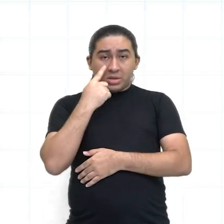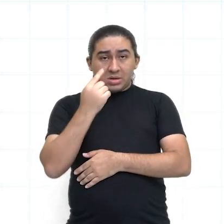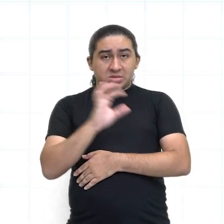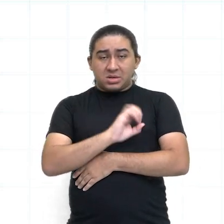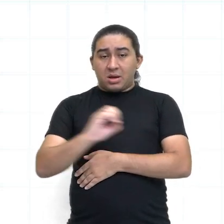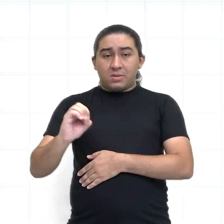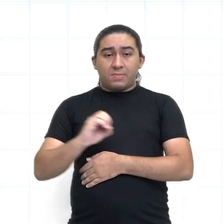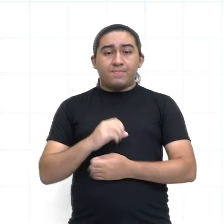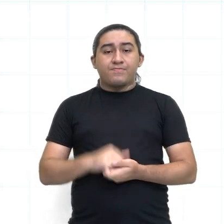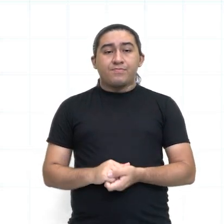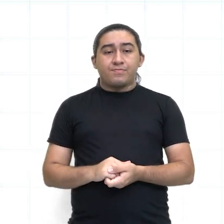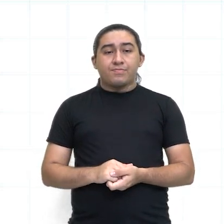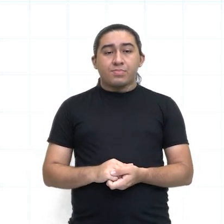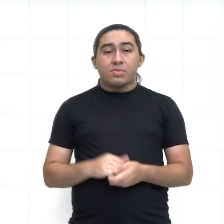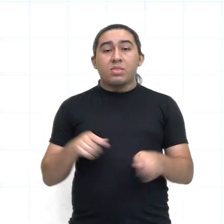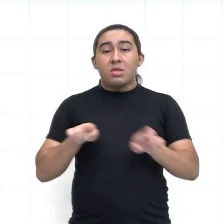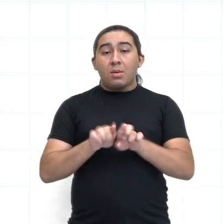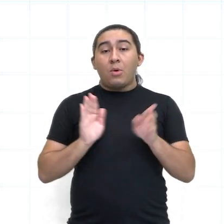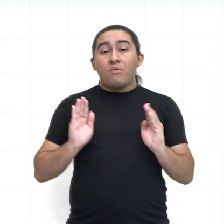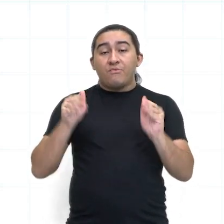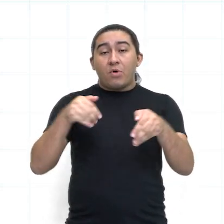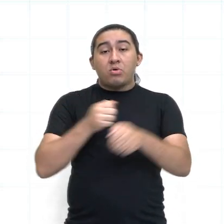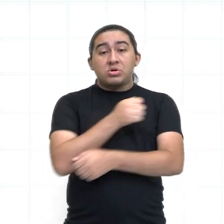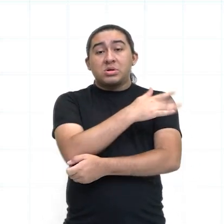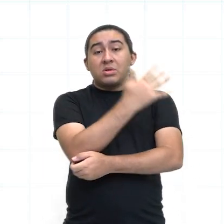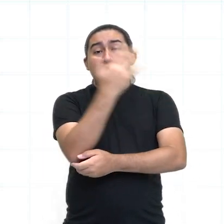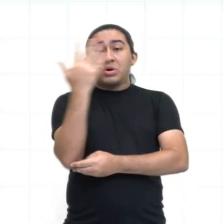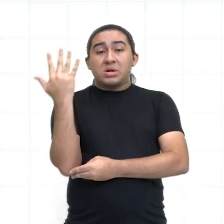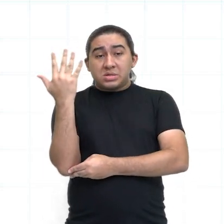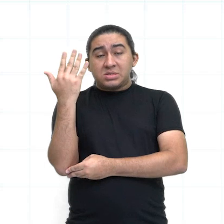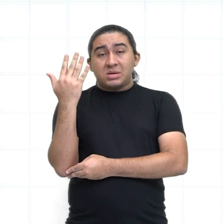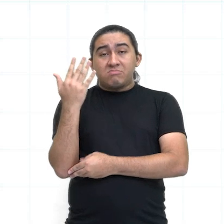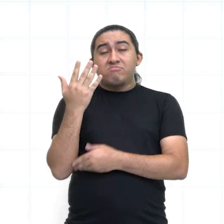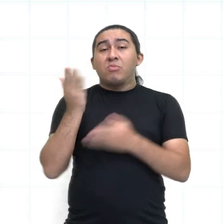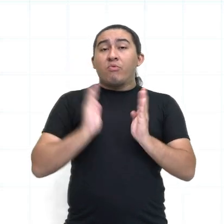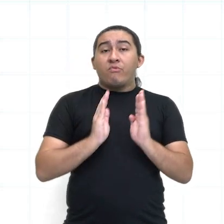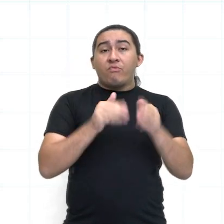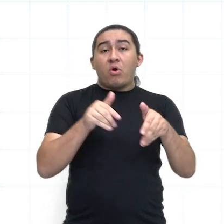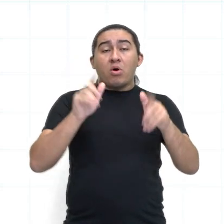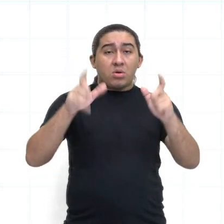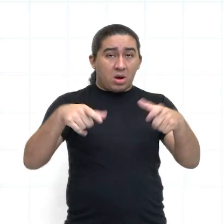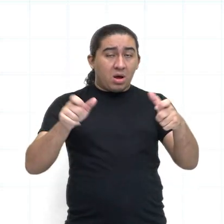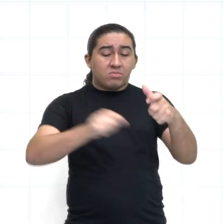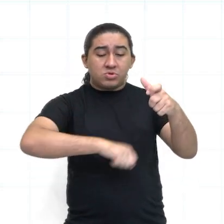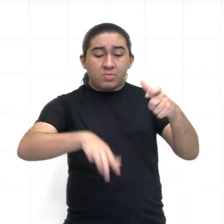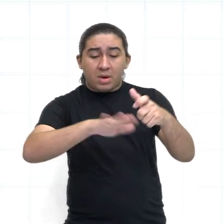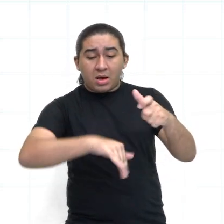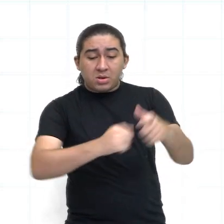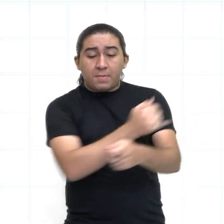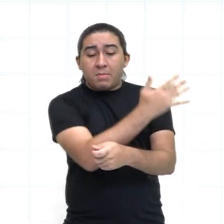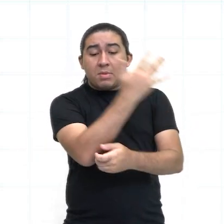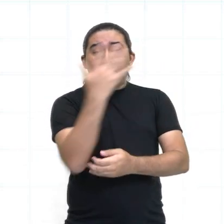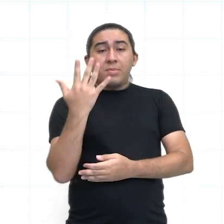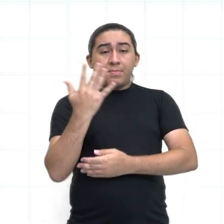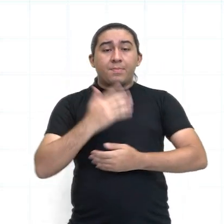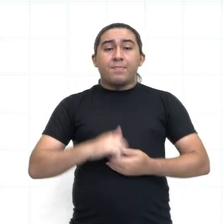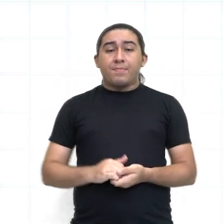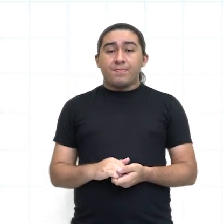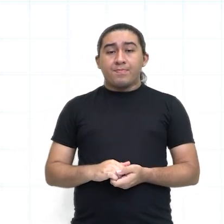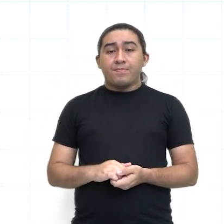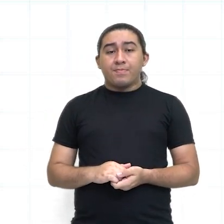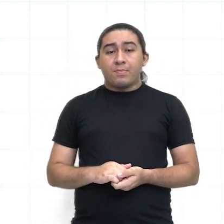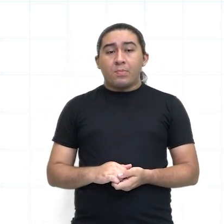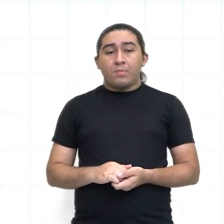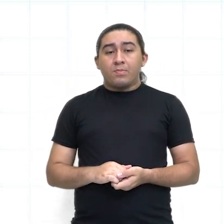natureza, especialmente paisagens. Então, eles saíram dos estúdios e foram pintar a natureza, principalmente Claude Monet. Mas